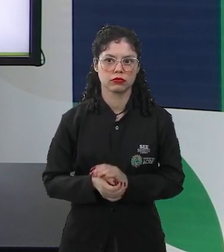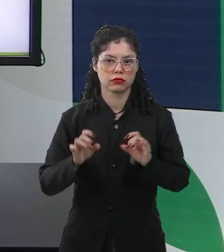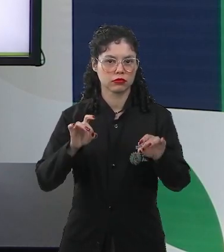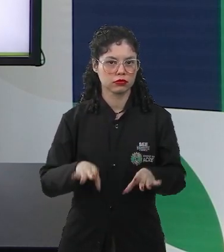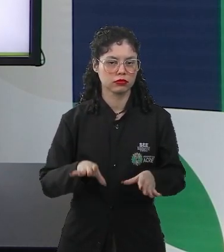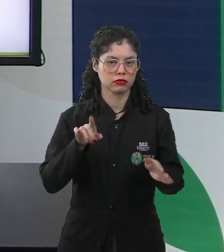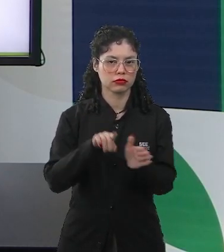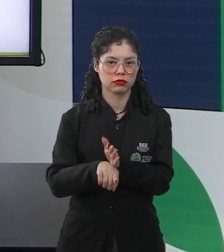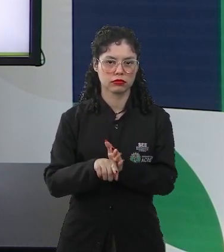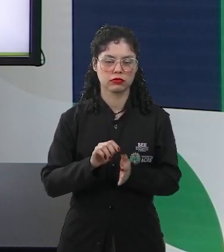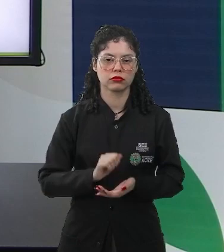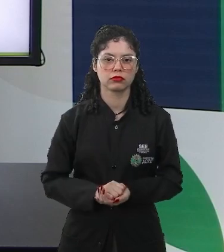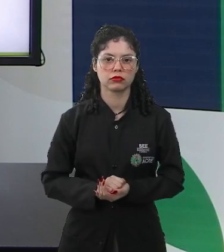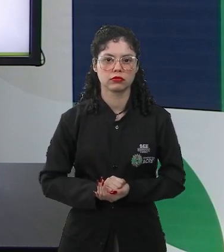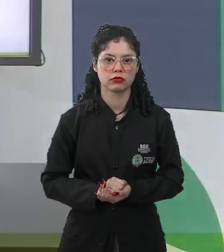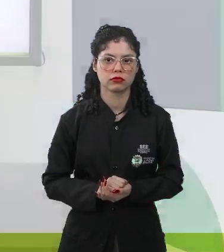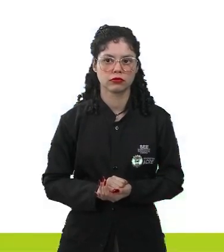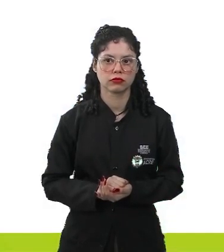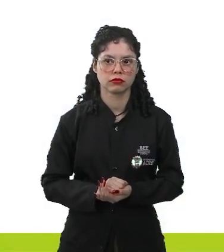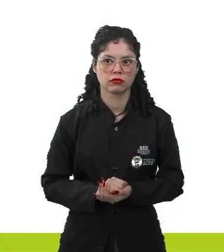última questão?